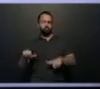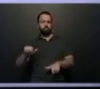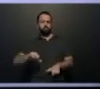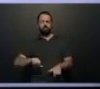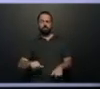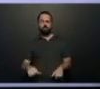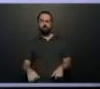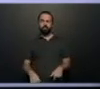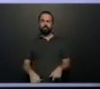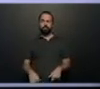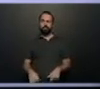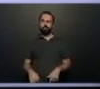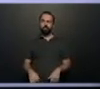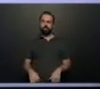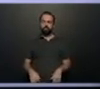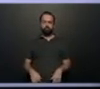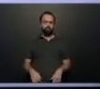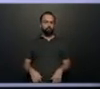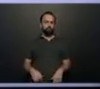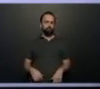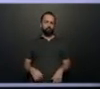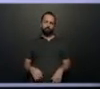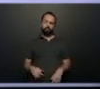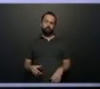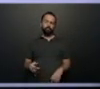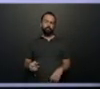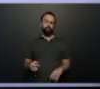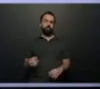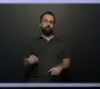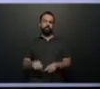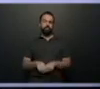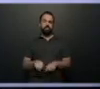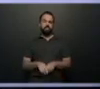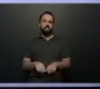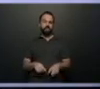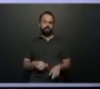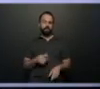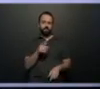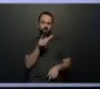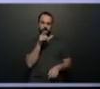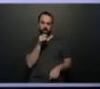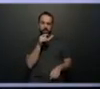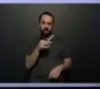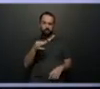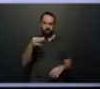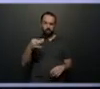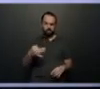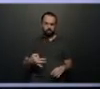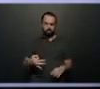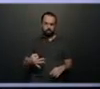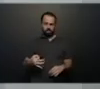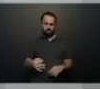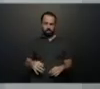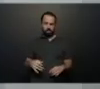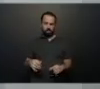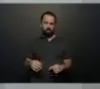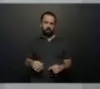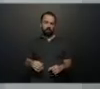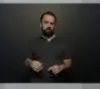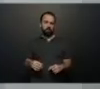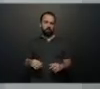Na verdade, não há nem água potável. Pois, para tomar uma água potável, ela precisa passar